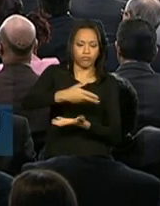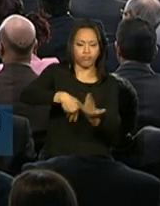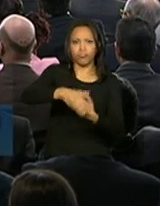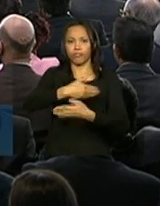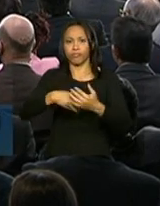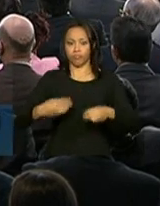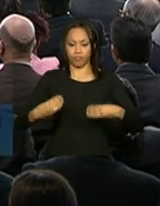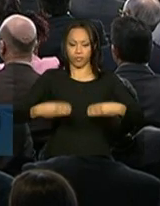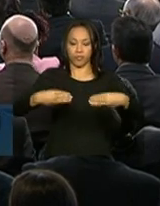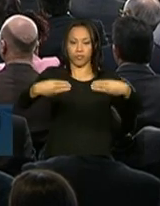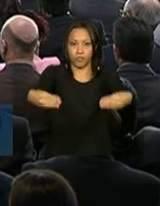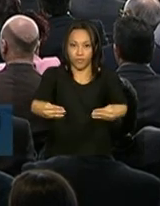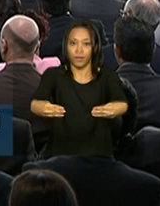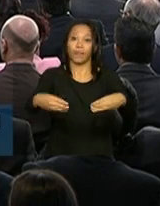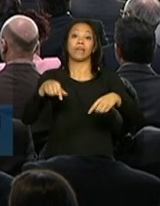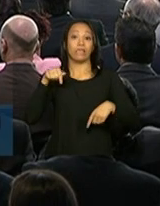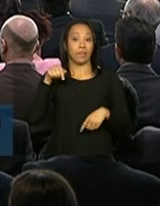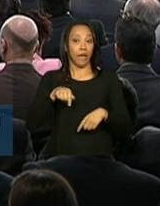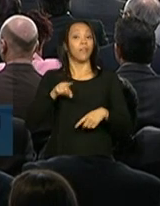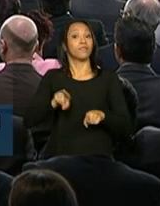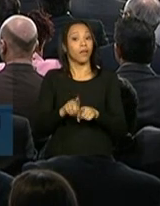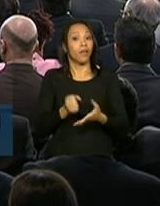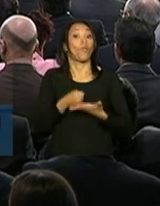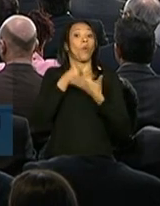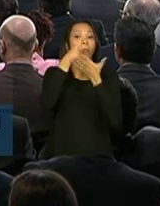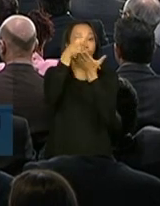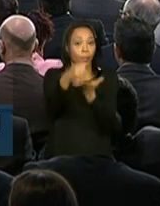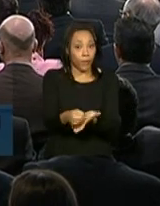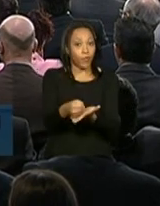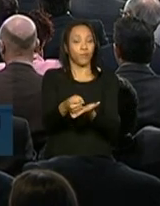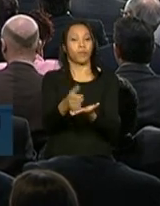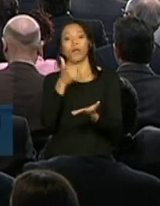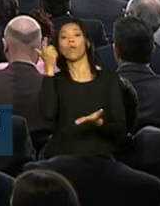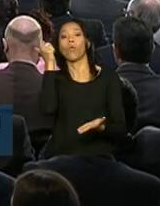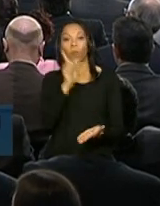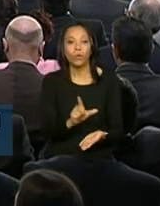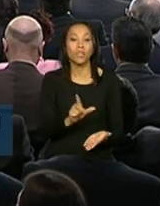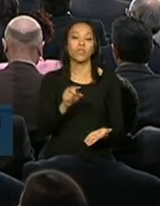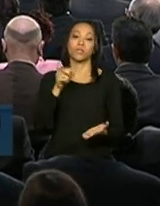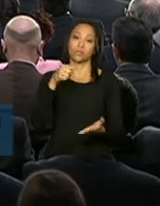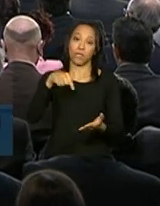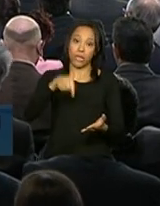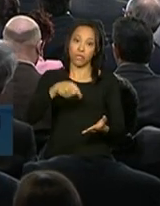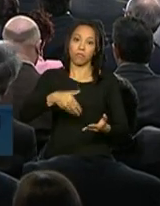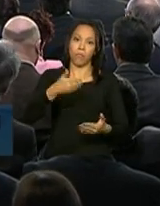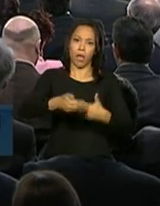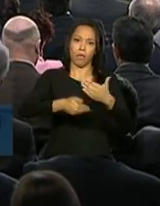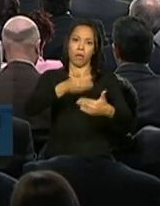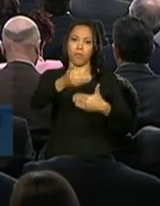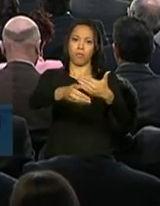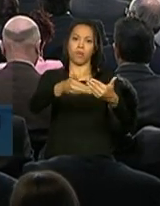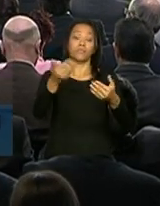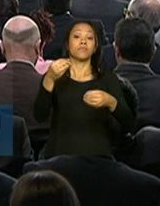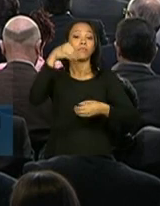que deu seu suporte para o trânsito desse processo no Congresso Nacional. Cumprimentar também